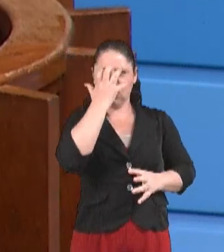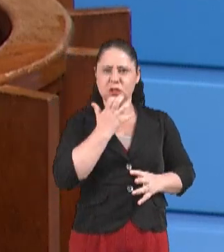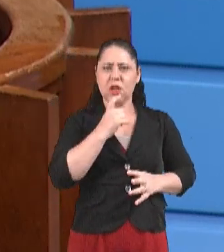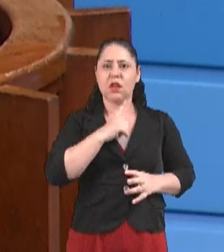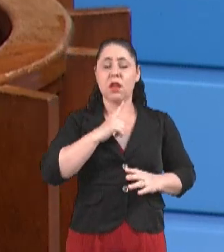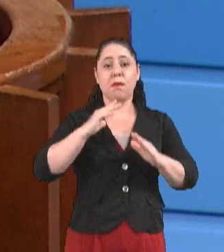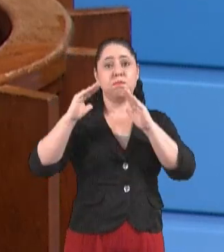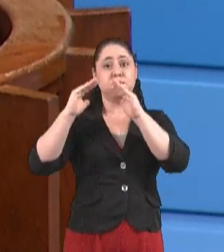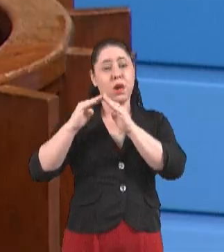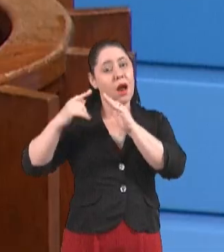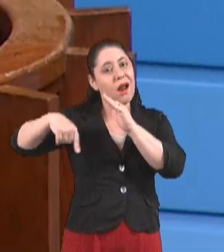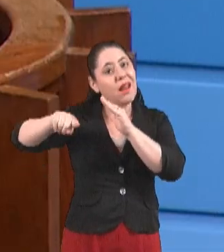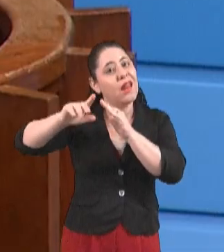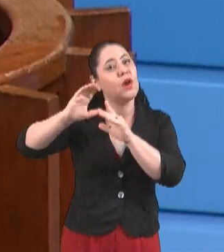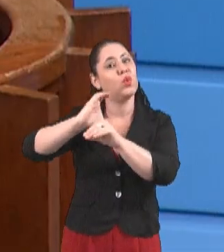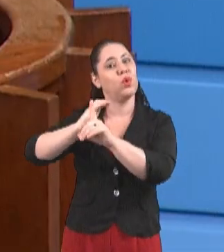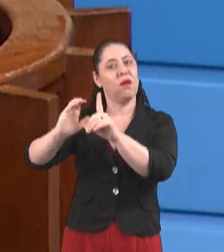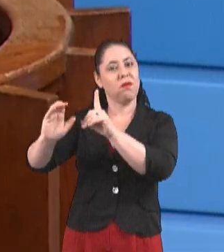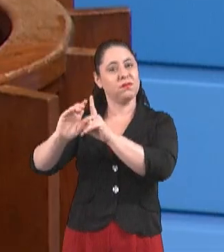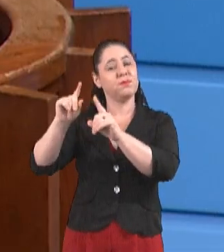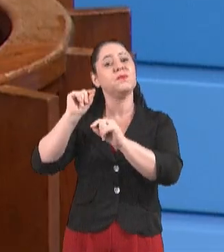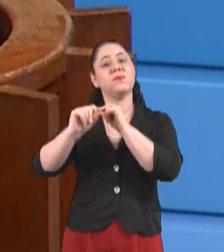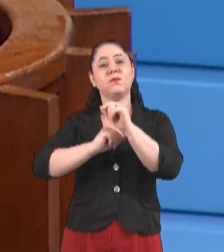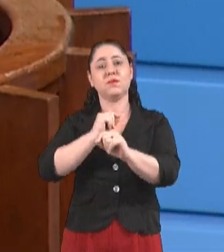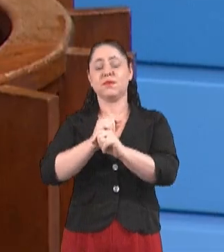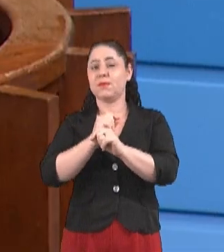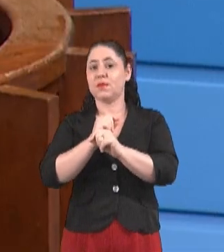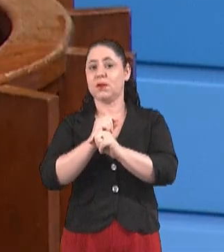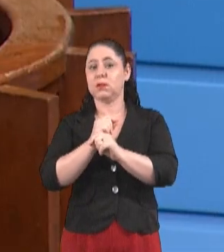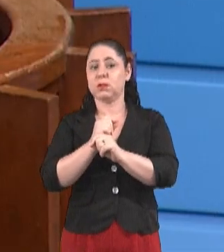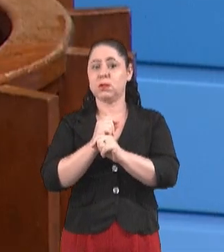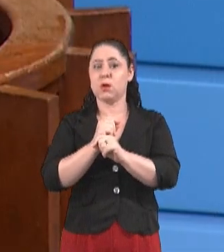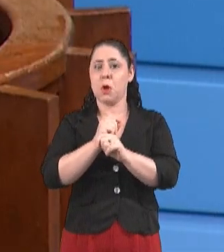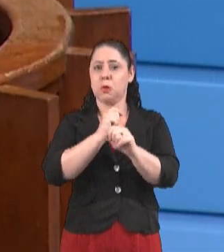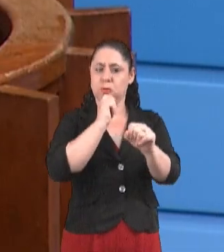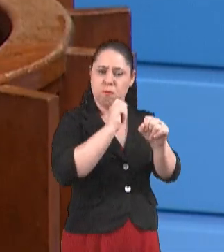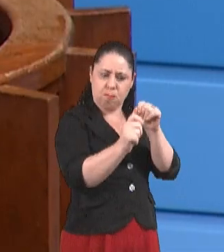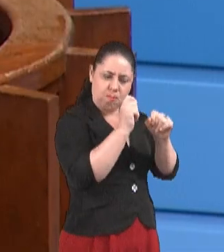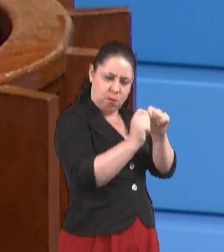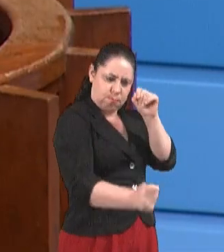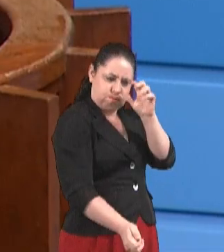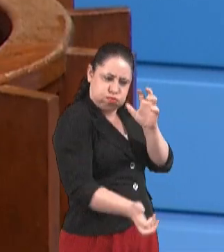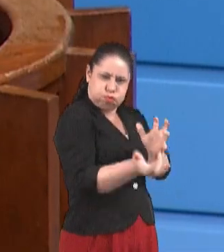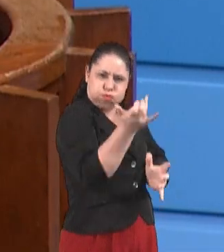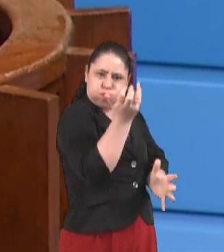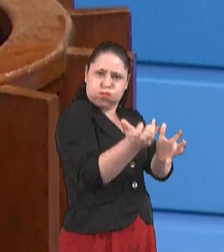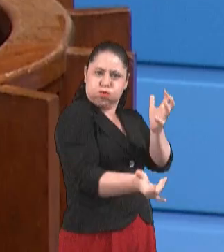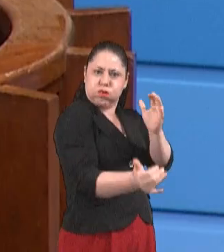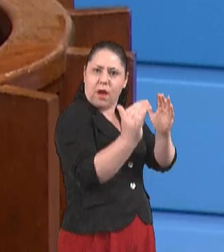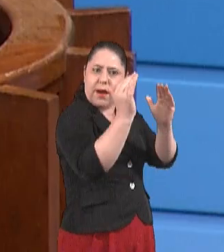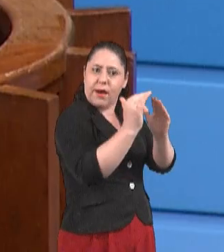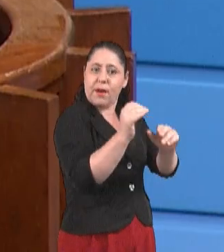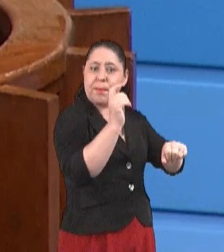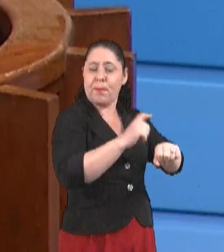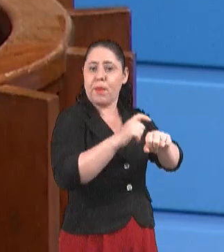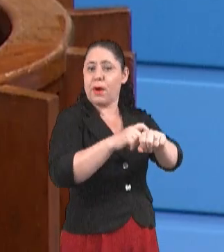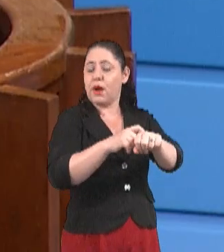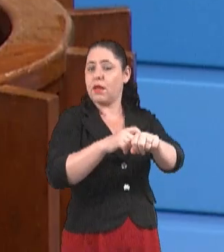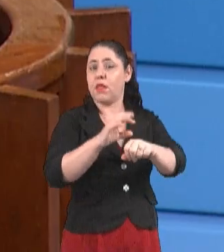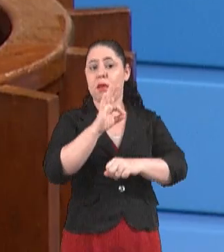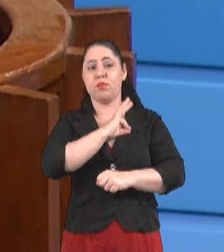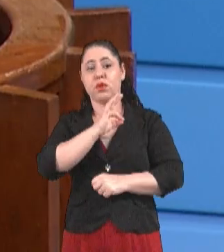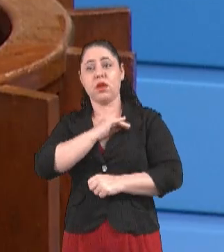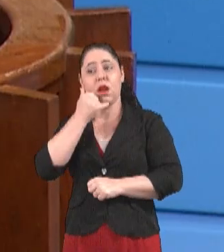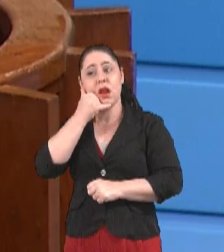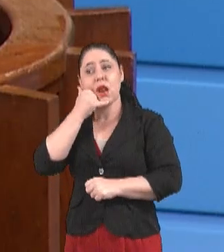qual moradores da vizinhança estavam incendiando a residência. E durante a intervenção, a equipe entrou